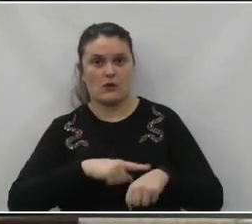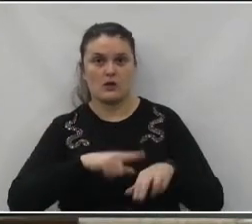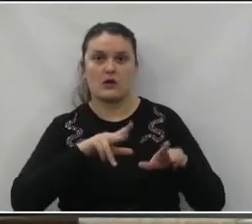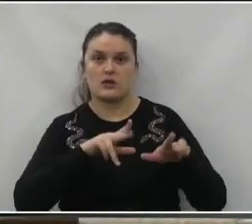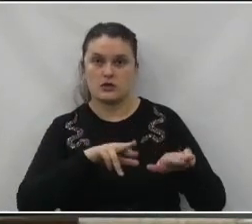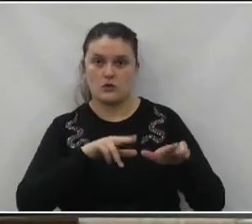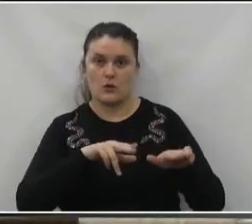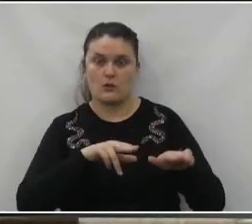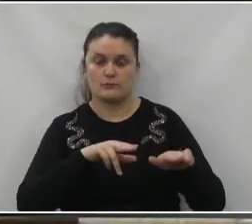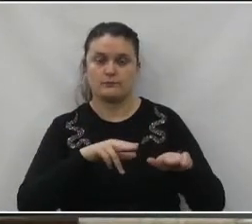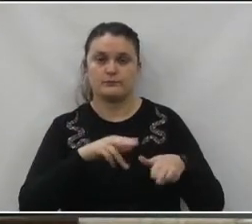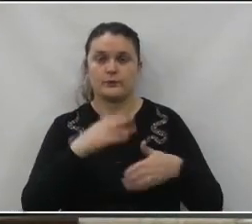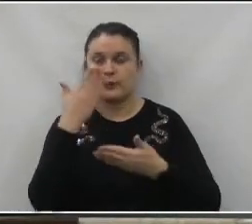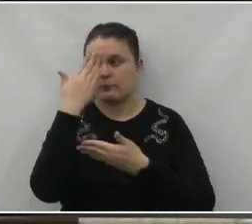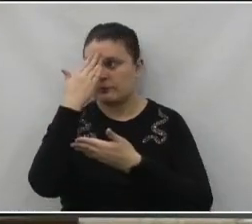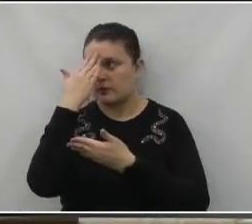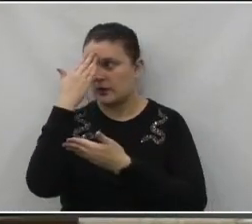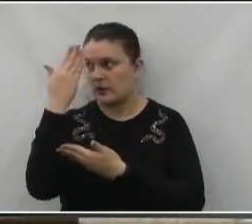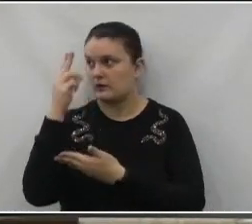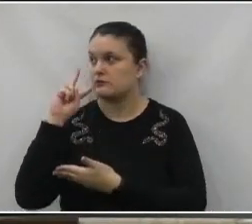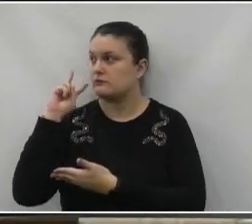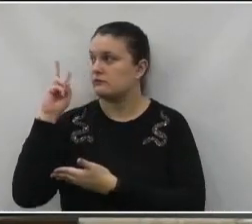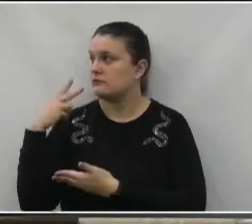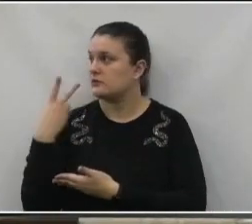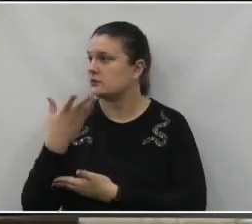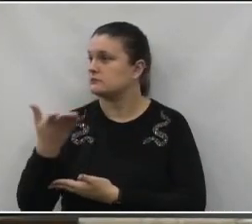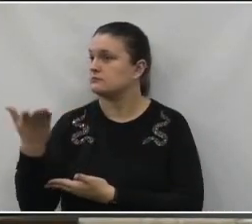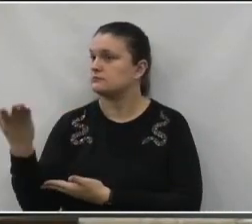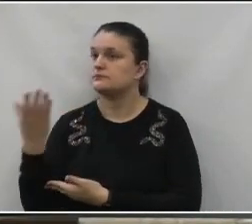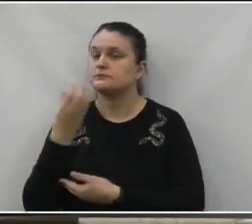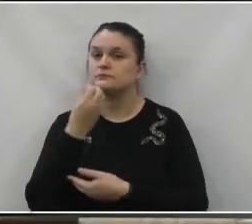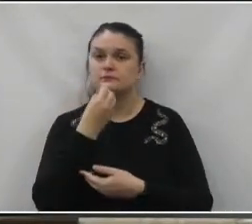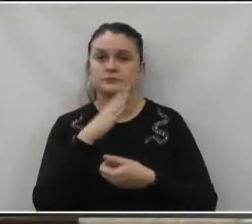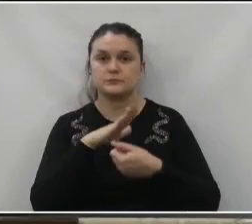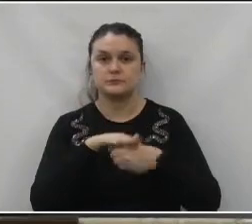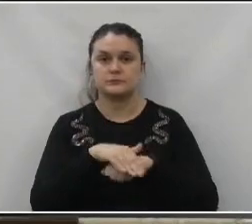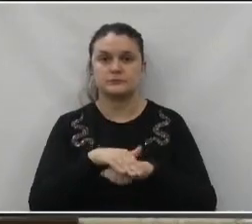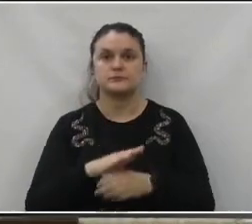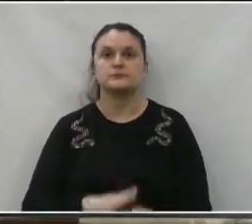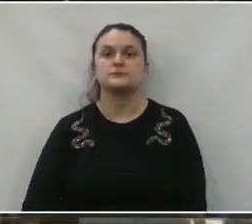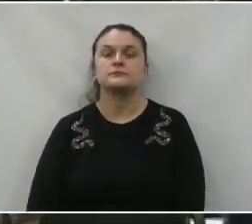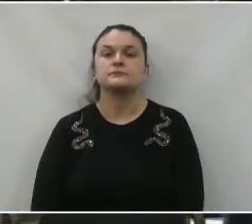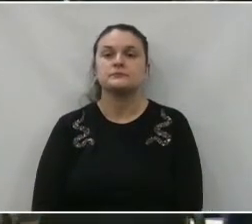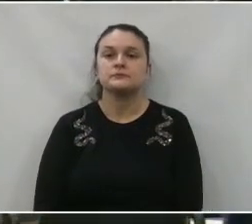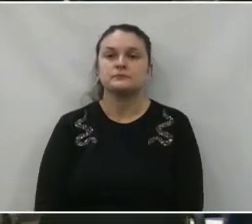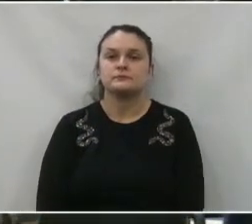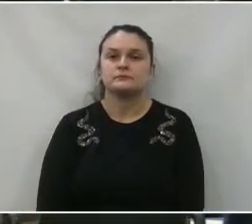regimental. Senhores vereadores, obrigado e boa noite a todos.